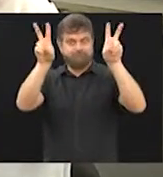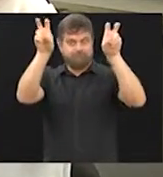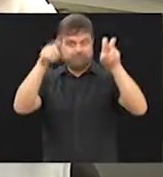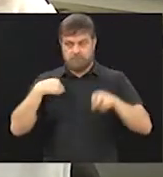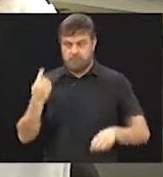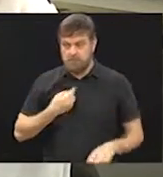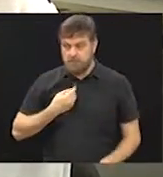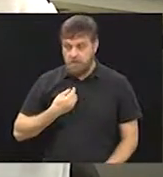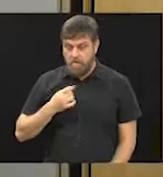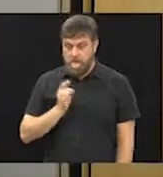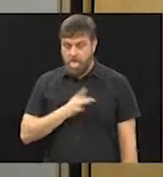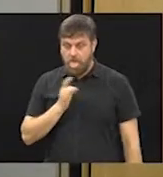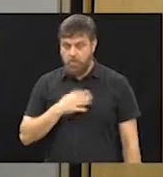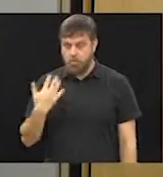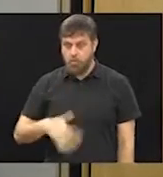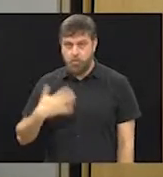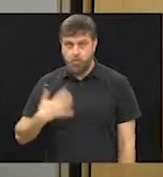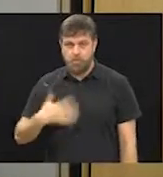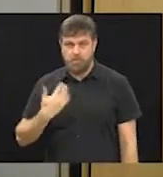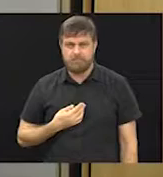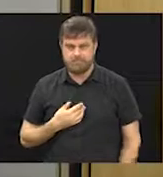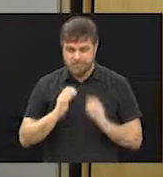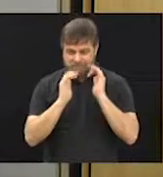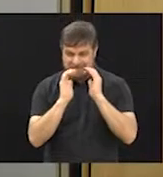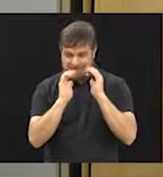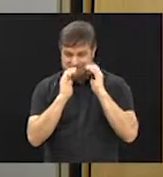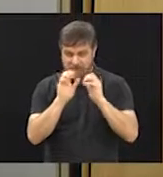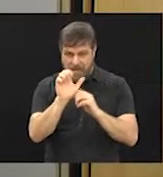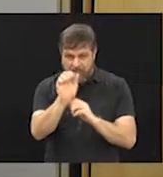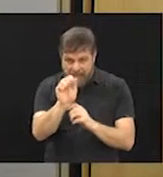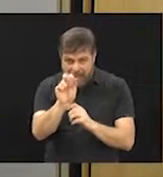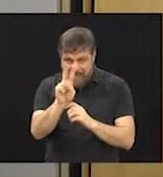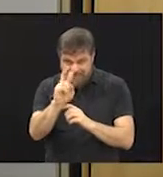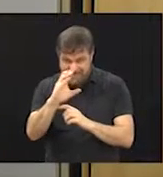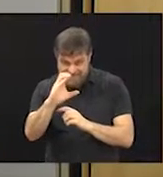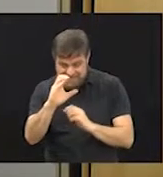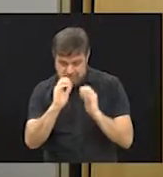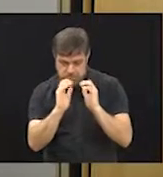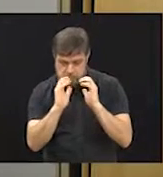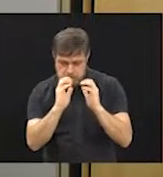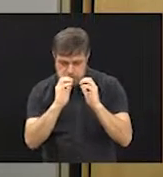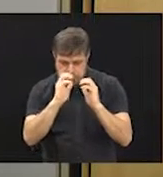que aterrorizam. O acidente vascular cerebral,